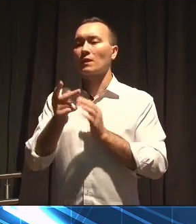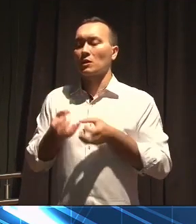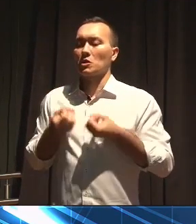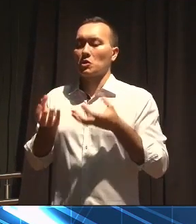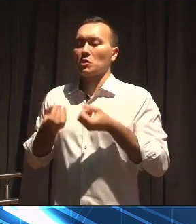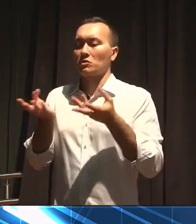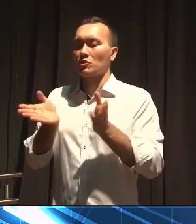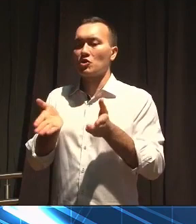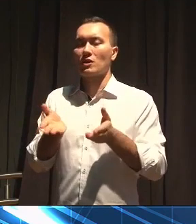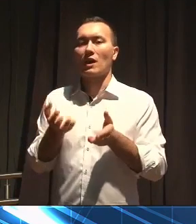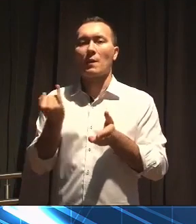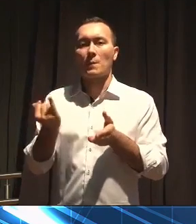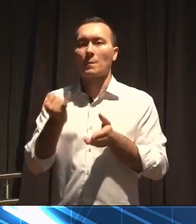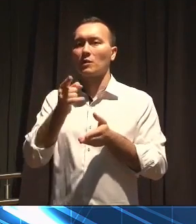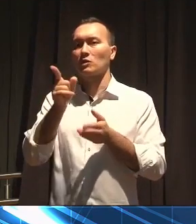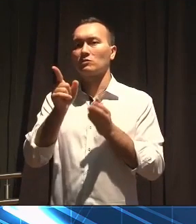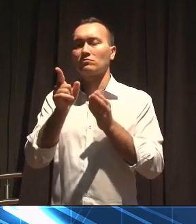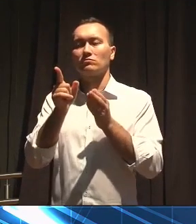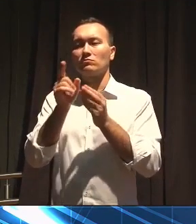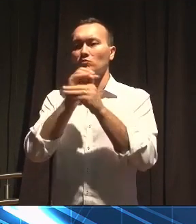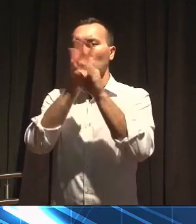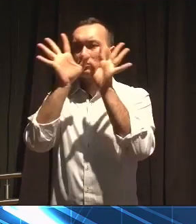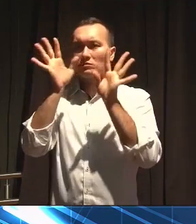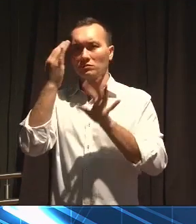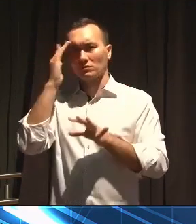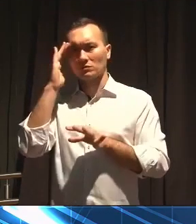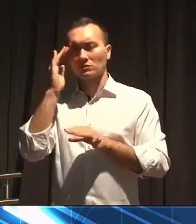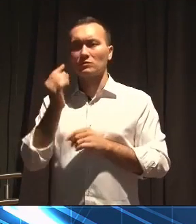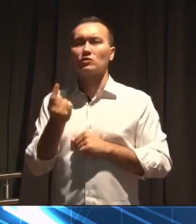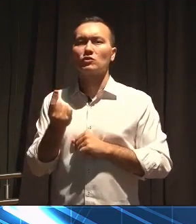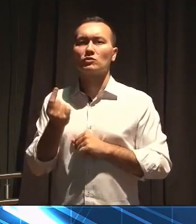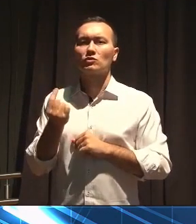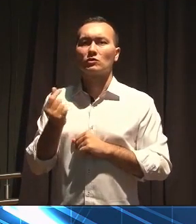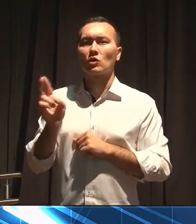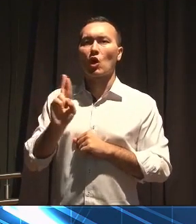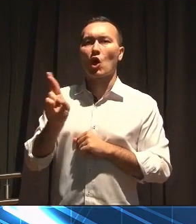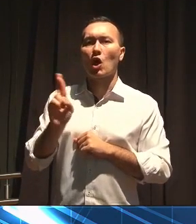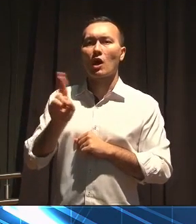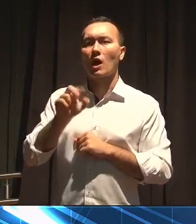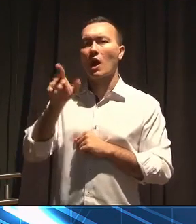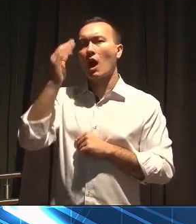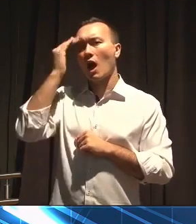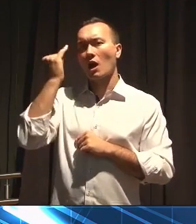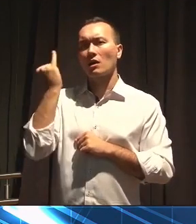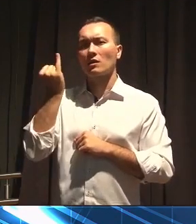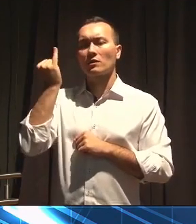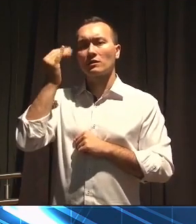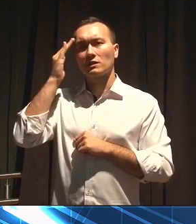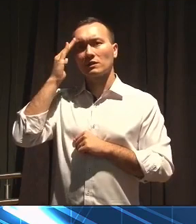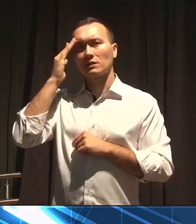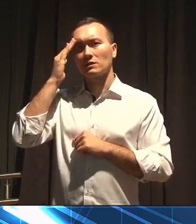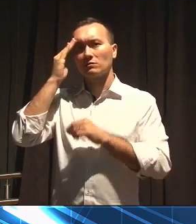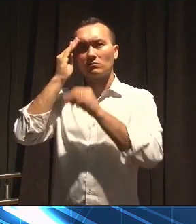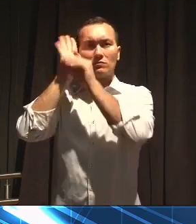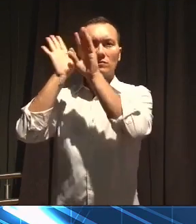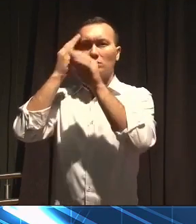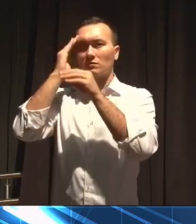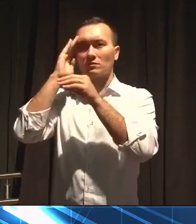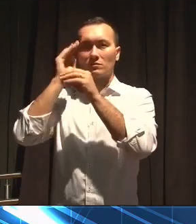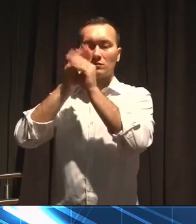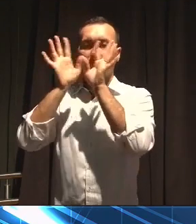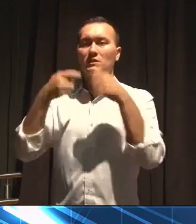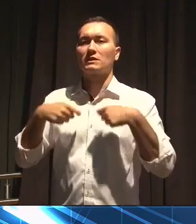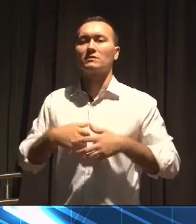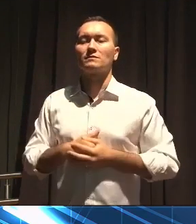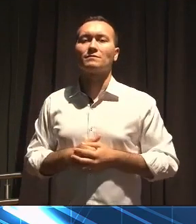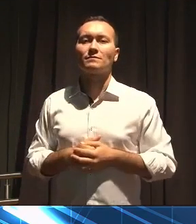terem essa noção de quais são os valores, né? Porque senão ah, é simplesmente um time, ou o time de infraestrutura, o time de